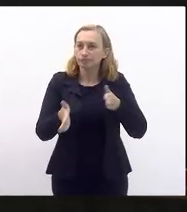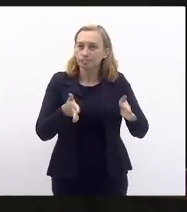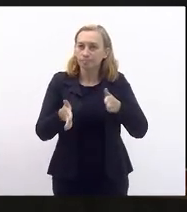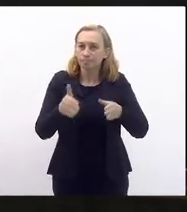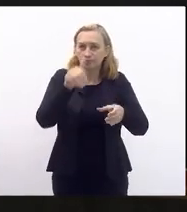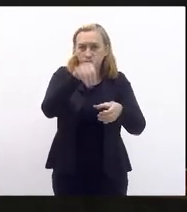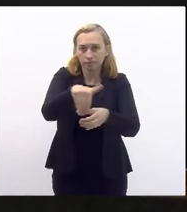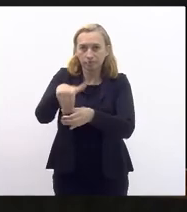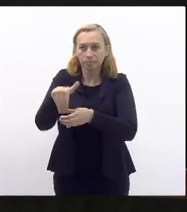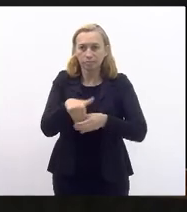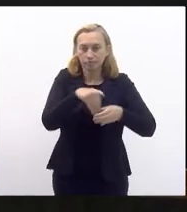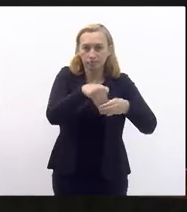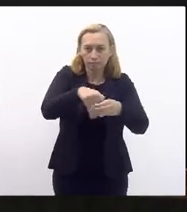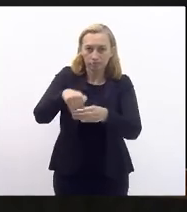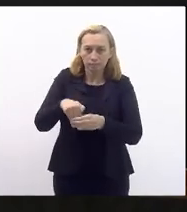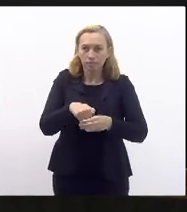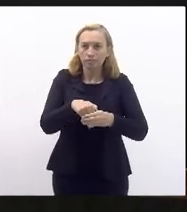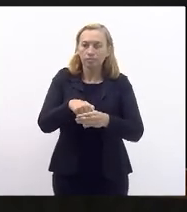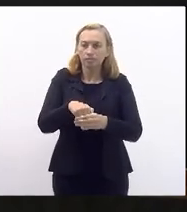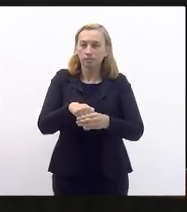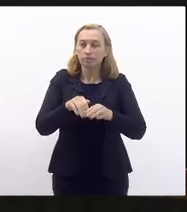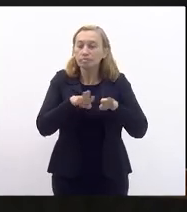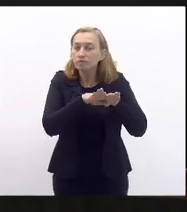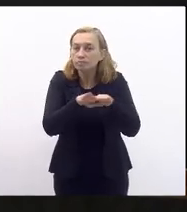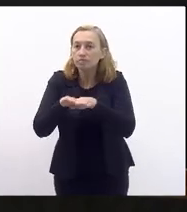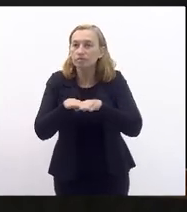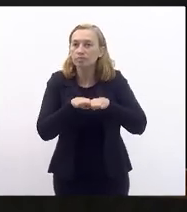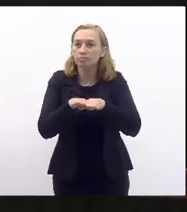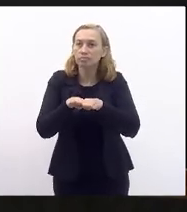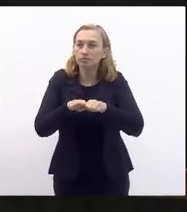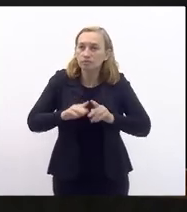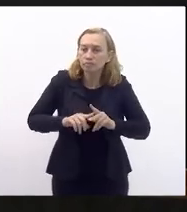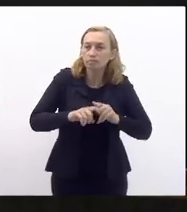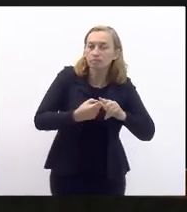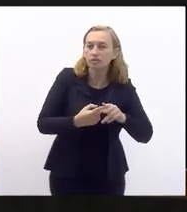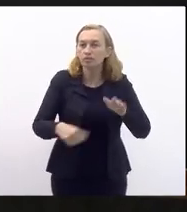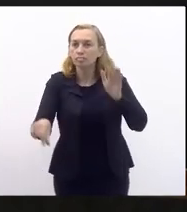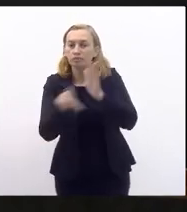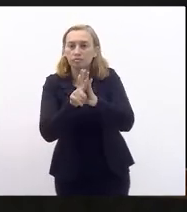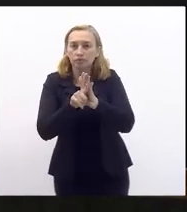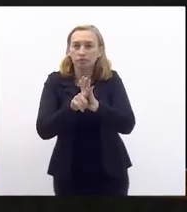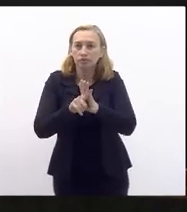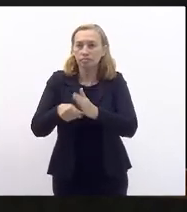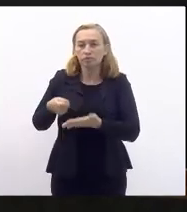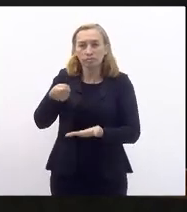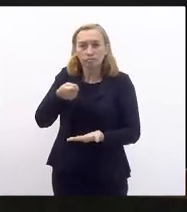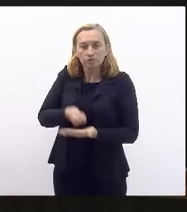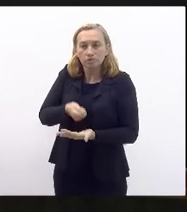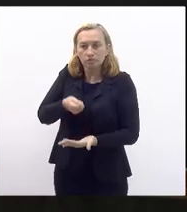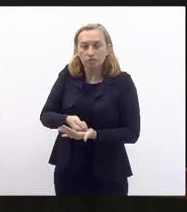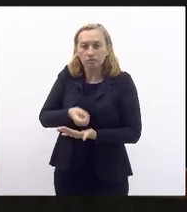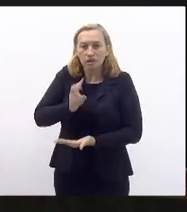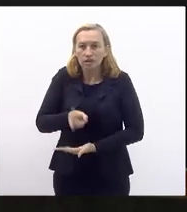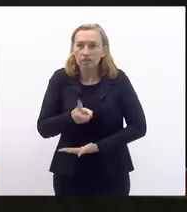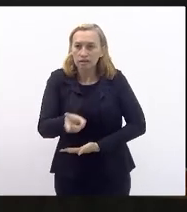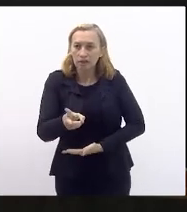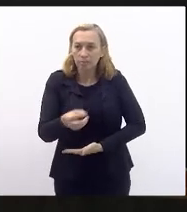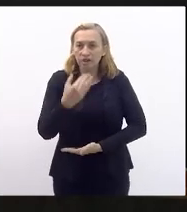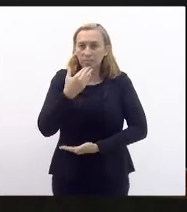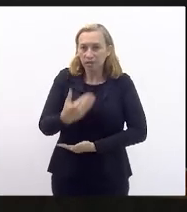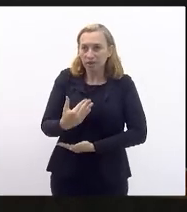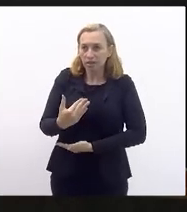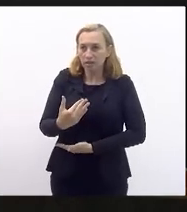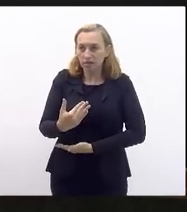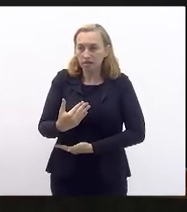eleitorais proporcionando igualmente a manutenção da Lei e da ordem sempre que demandado